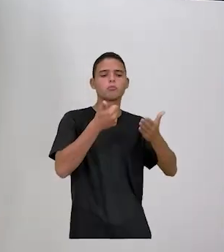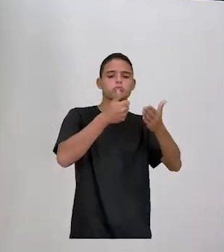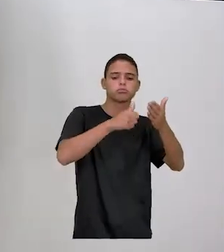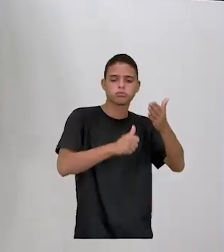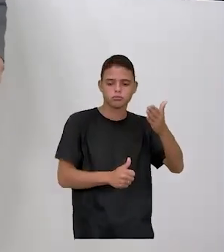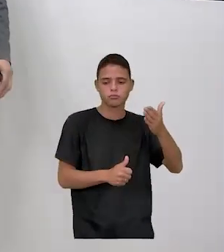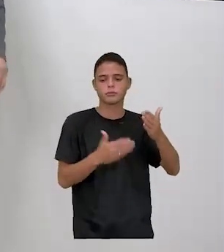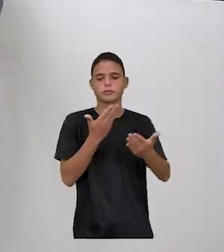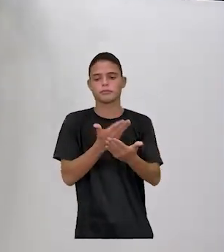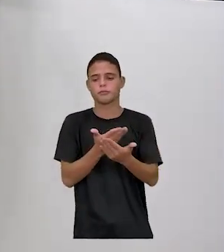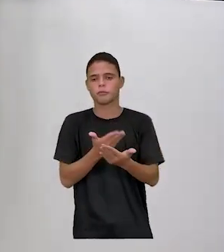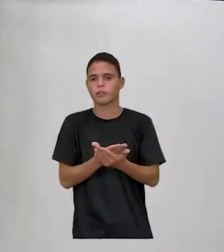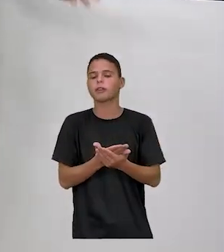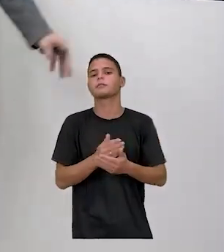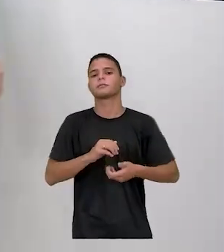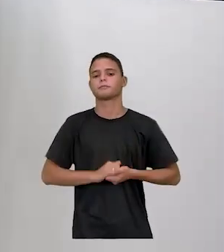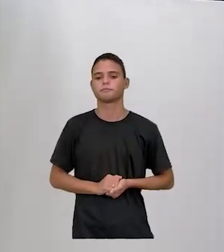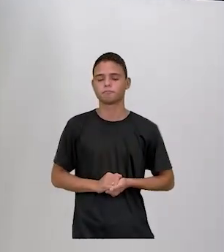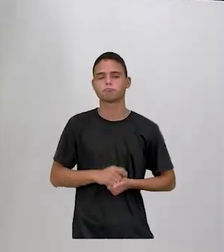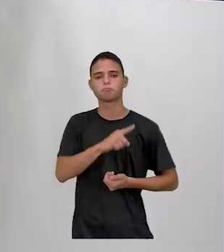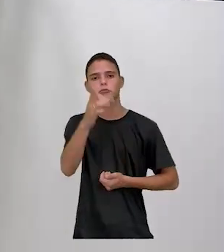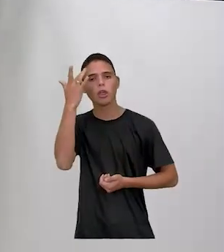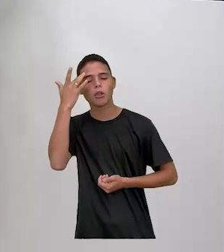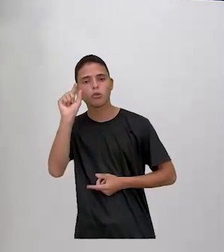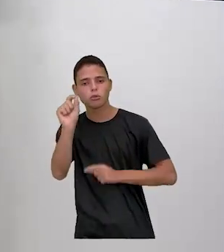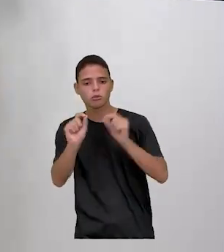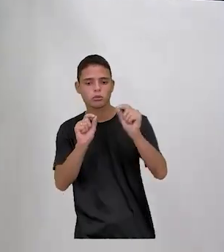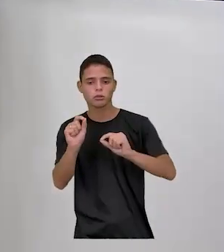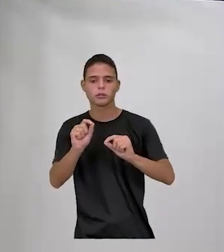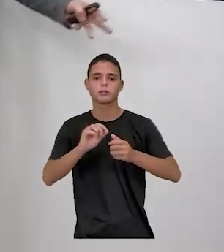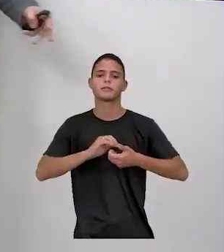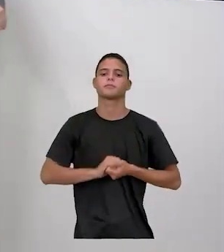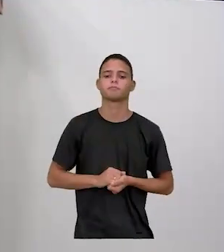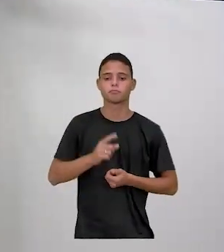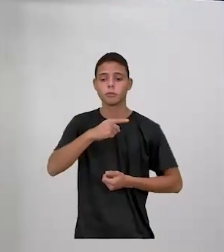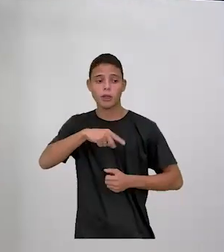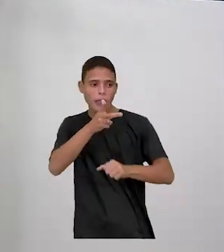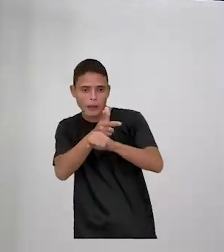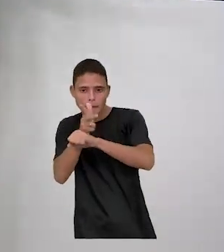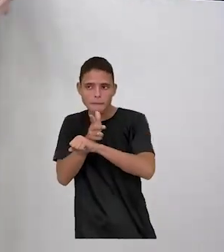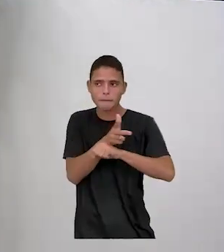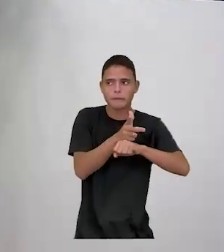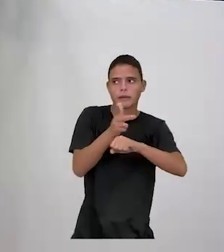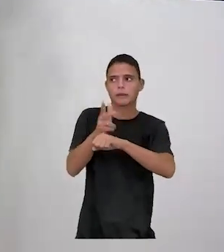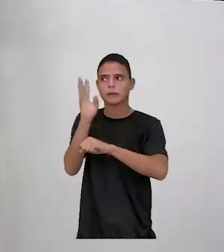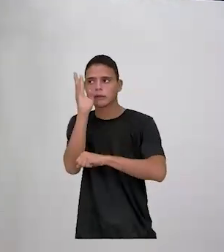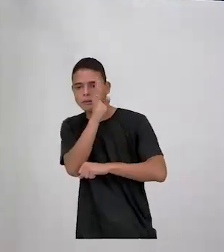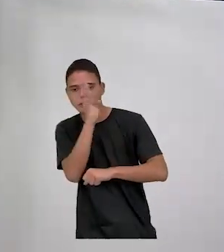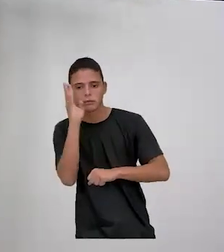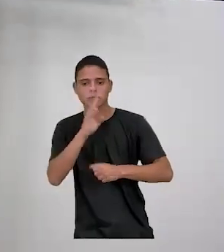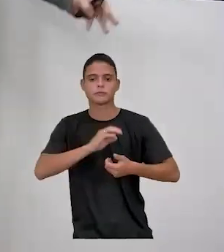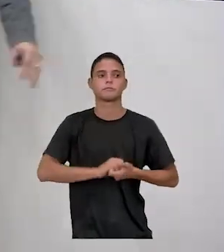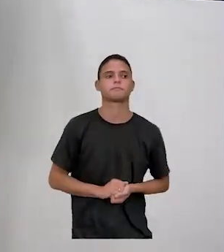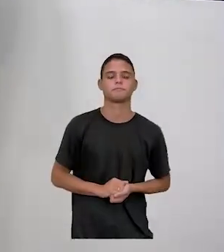aula. Curta, siga nosso canal, diga o que você achou de nós aqui perdido com as câmeras, porque estamos aprendendo a brincar com esse